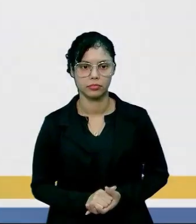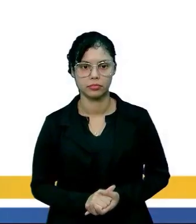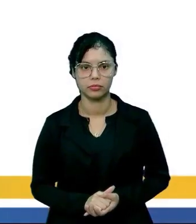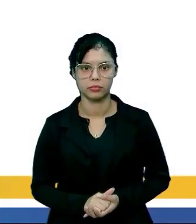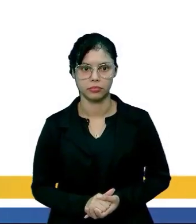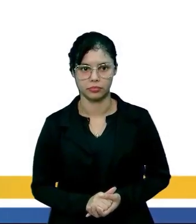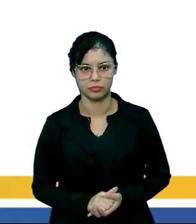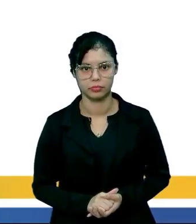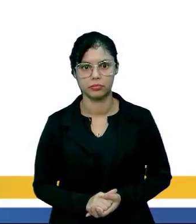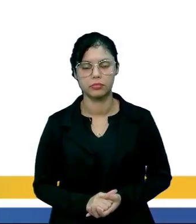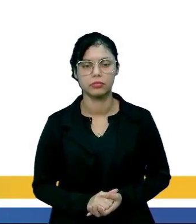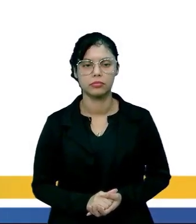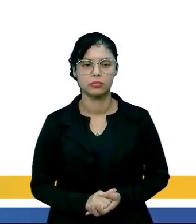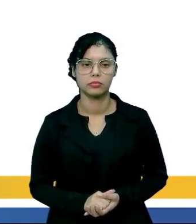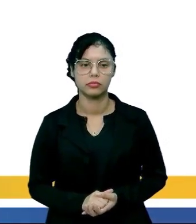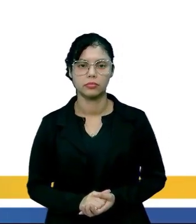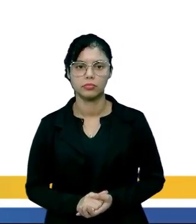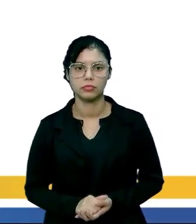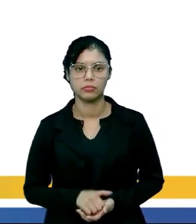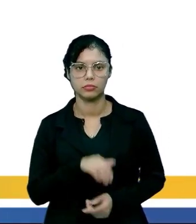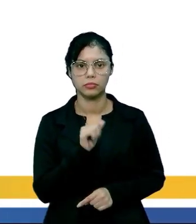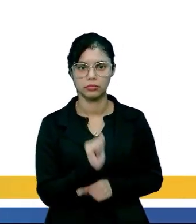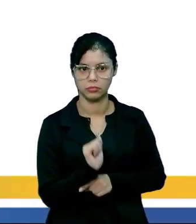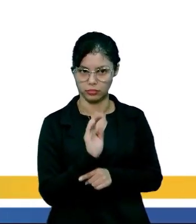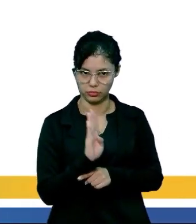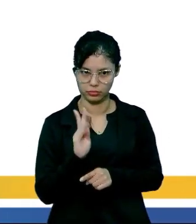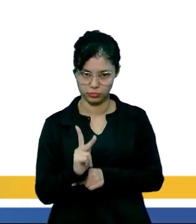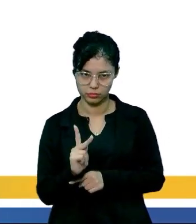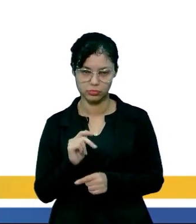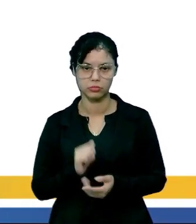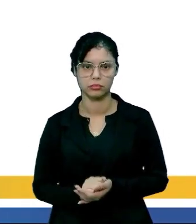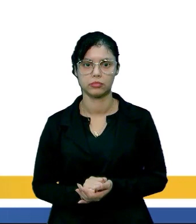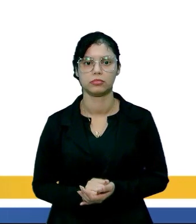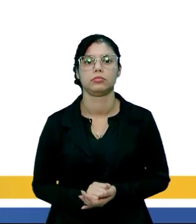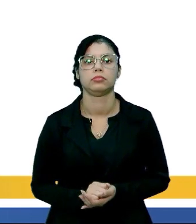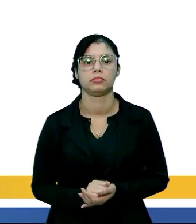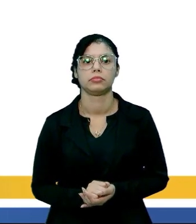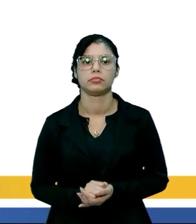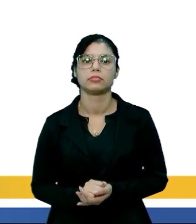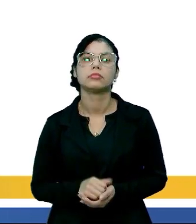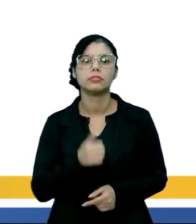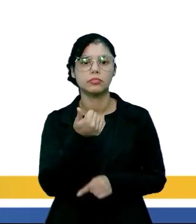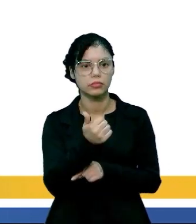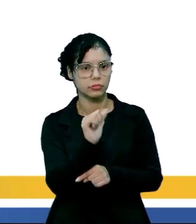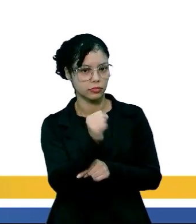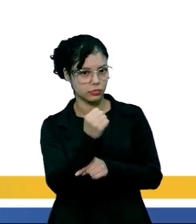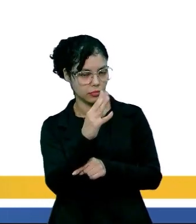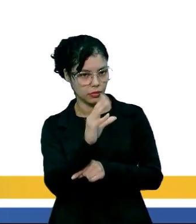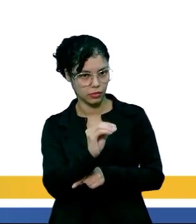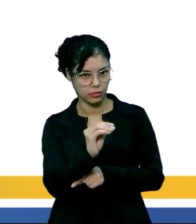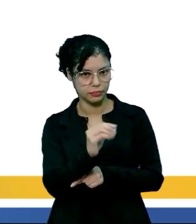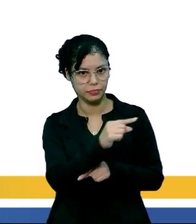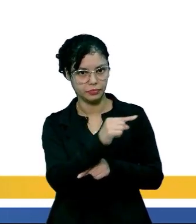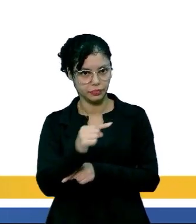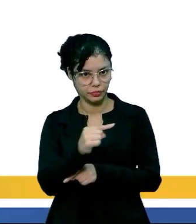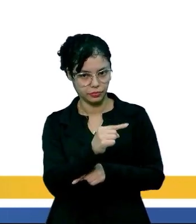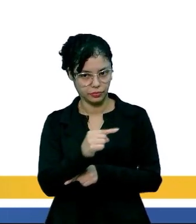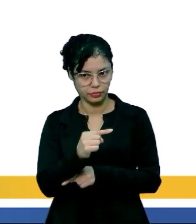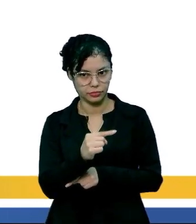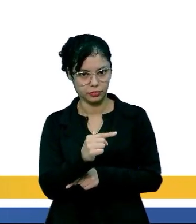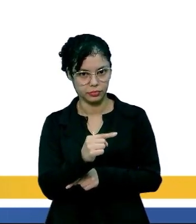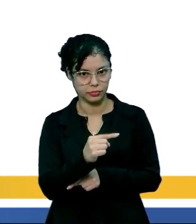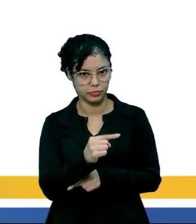Então, vejamos. Do triângulo ABP, nós temos aí o